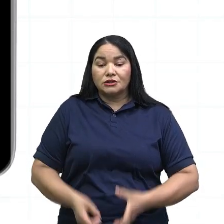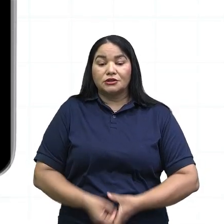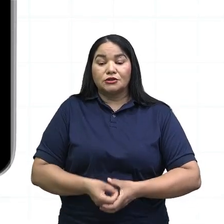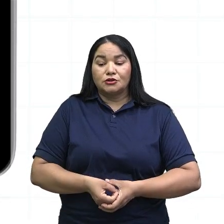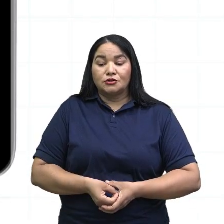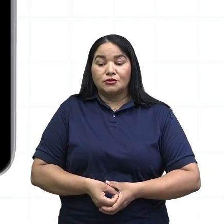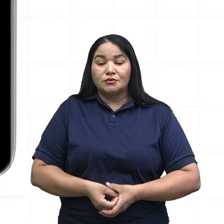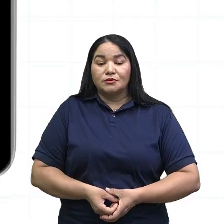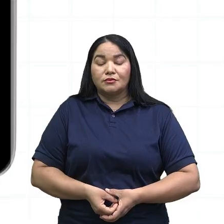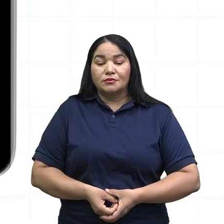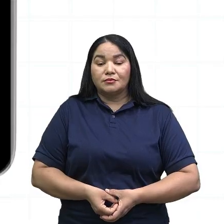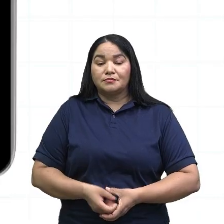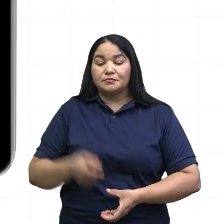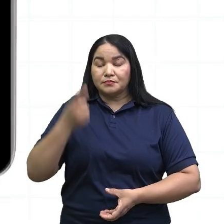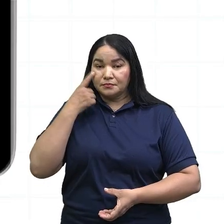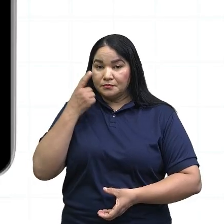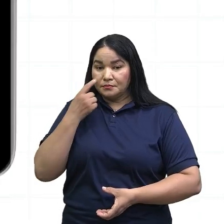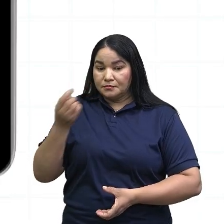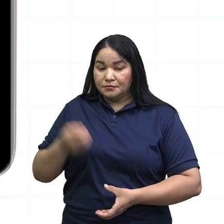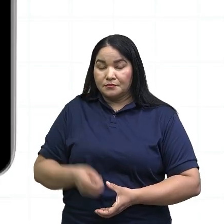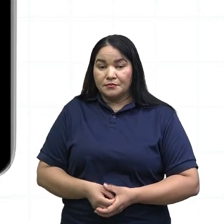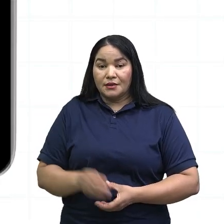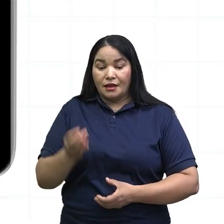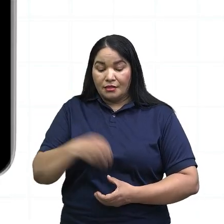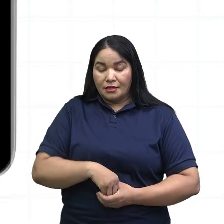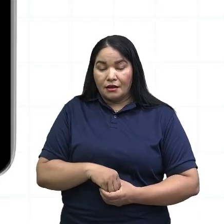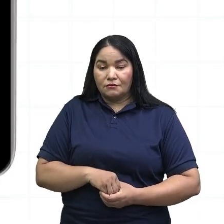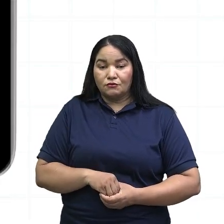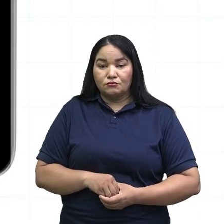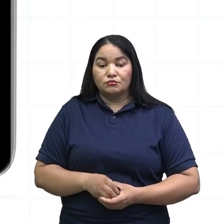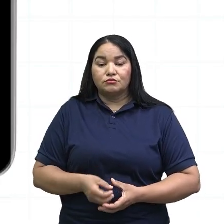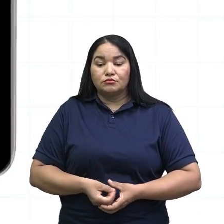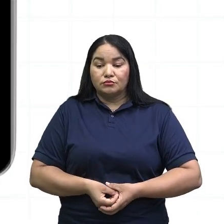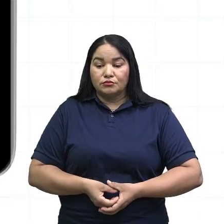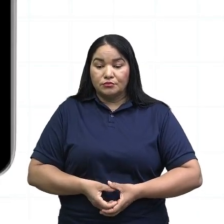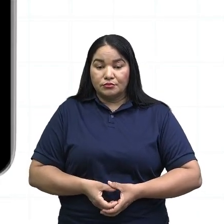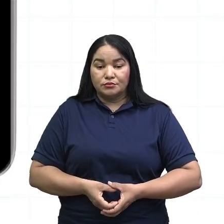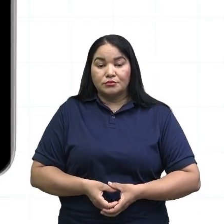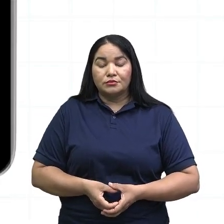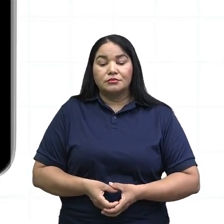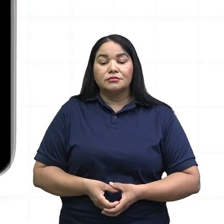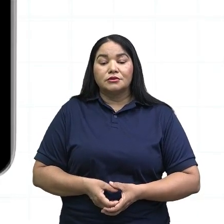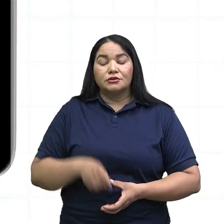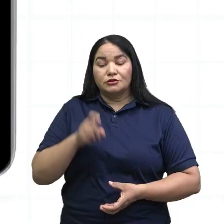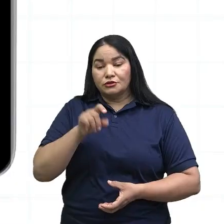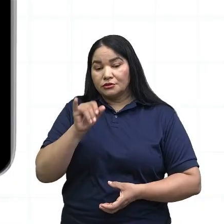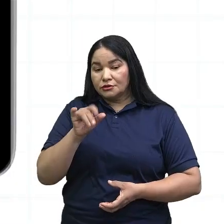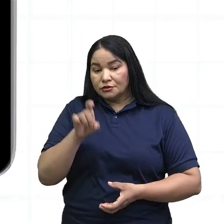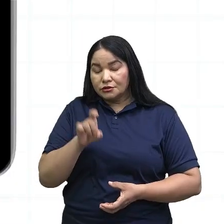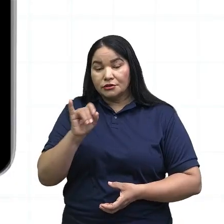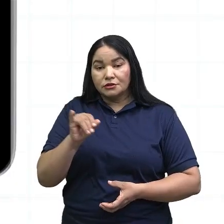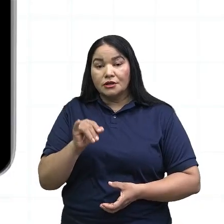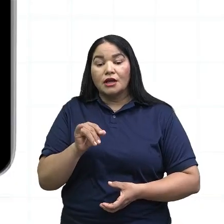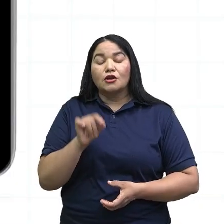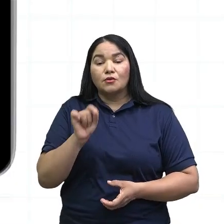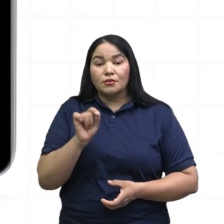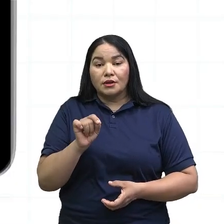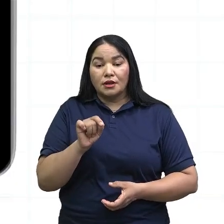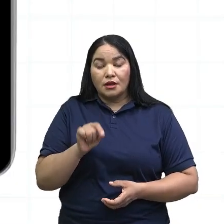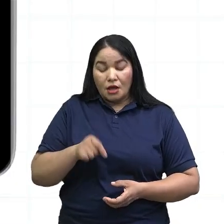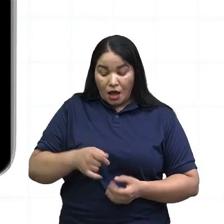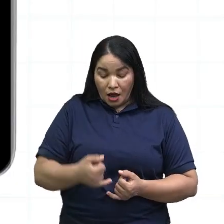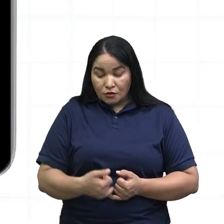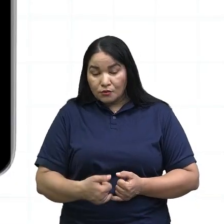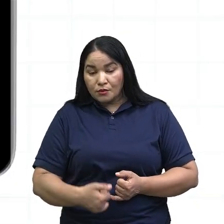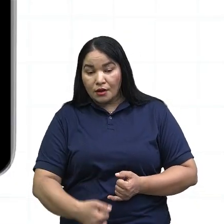bexiga. E aqui na bexiga ele vai ser armazenado. E por fim, temos aqui a uretra, né? O caminho que